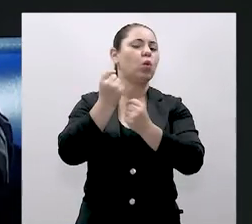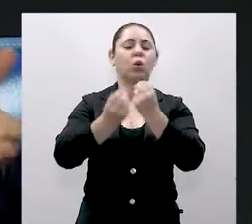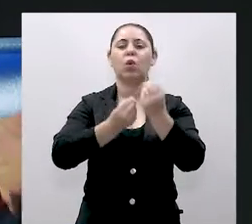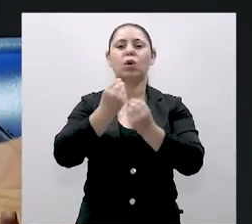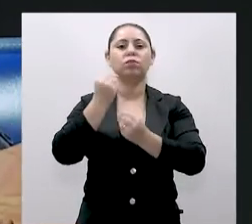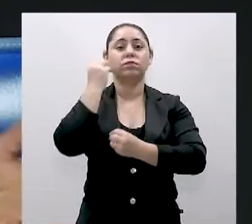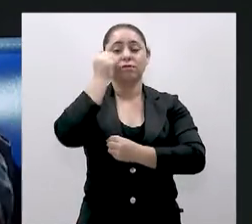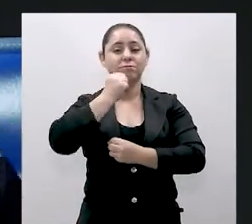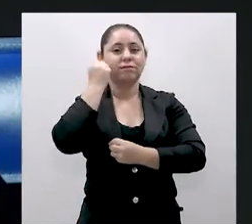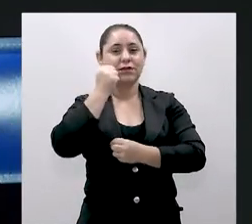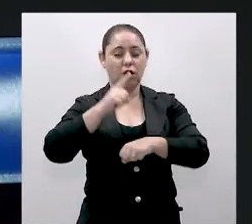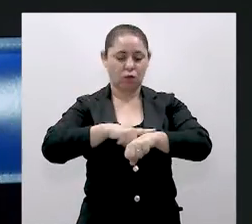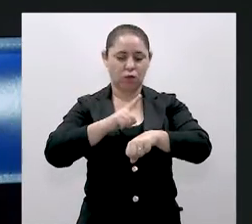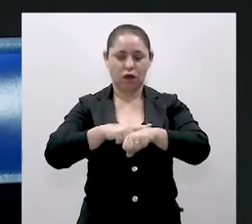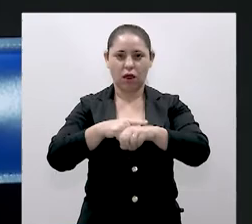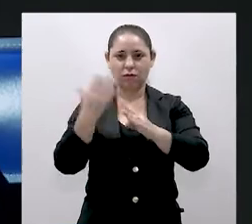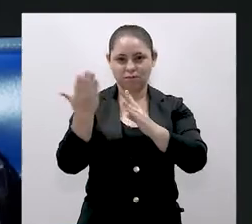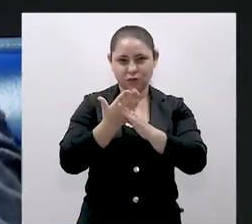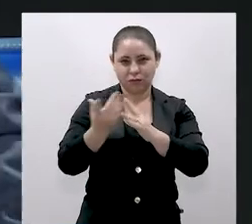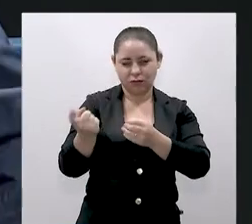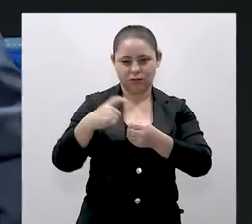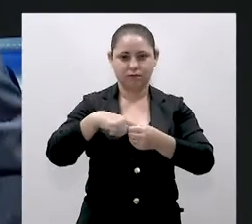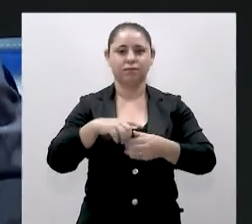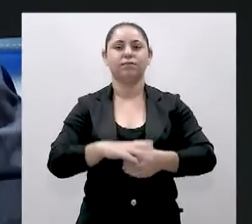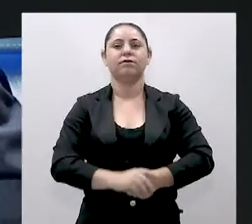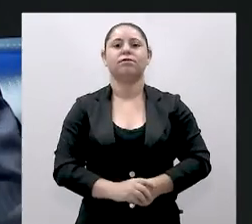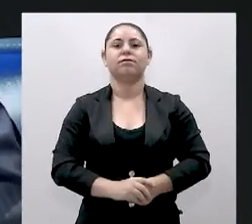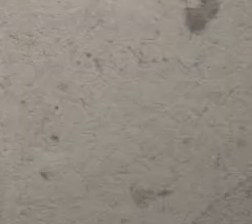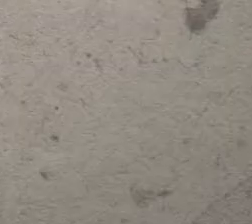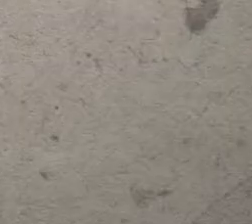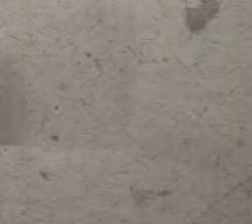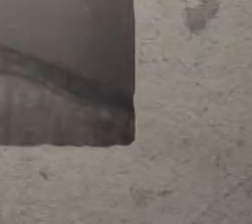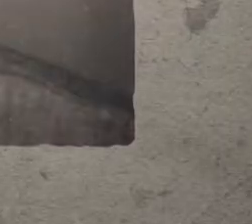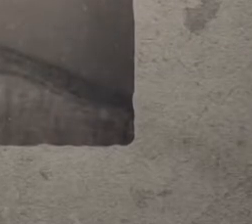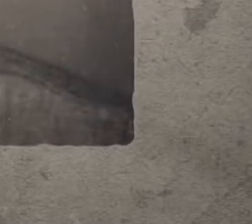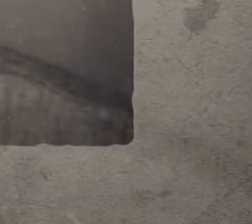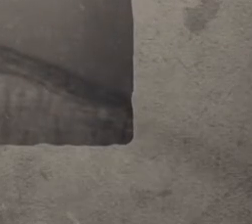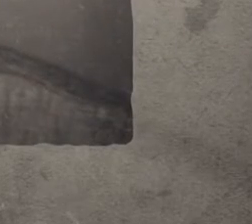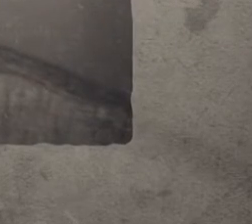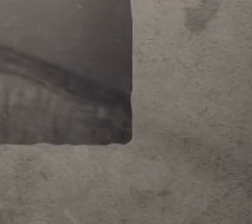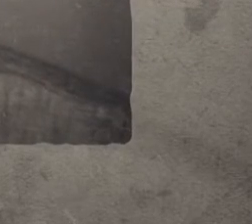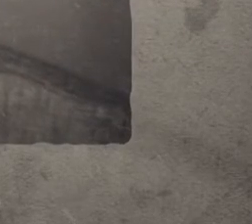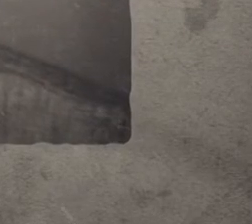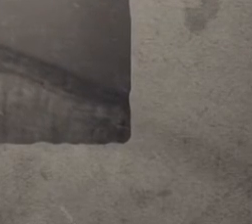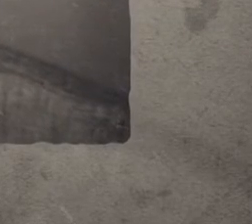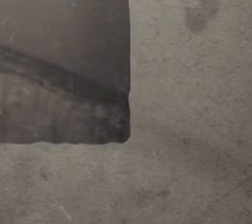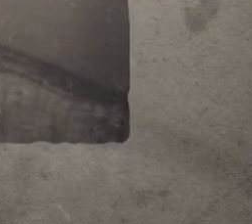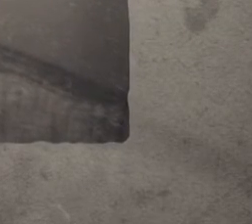como como Senador da República daqui a pouquinho por no intervalo e